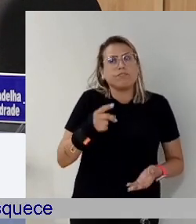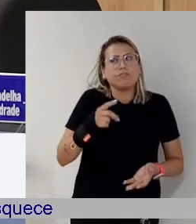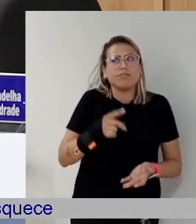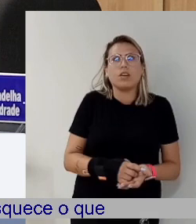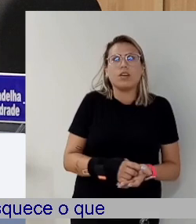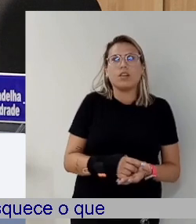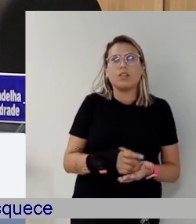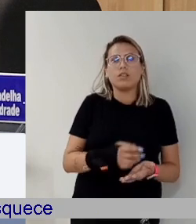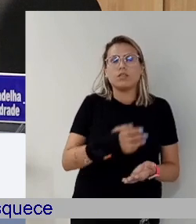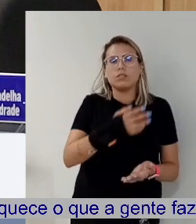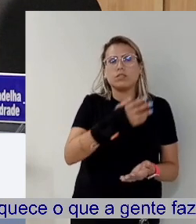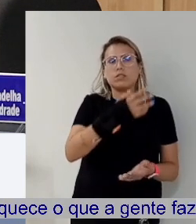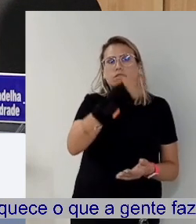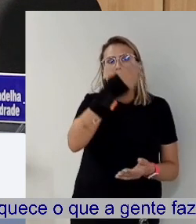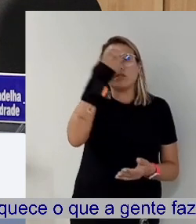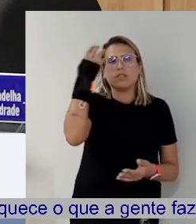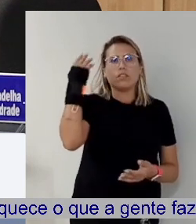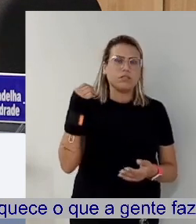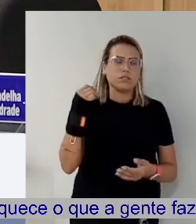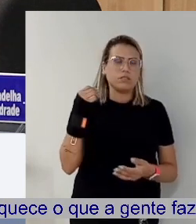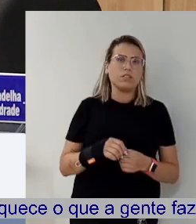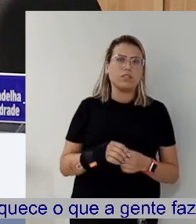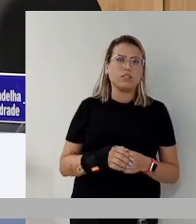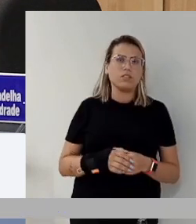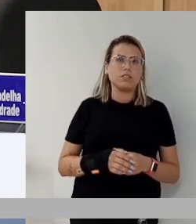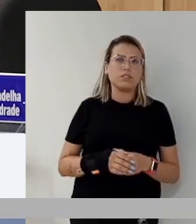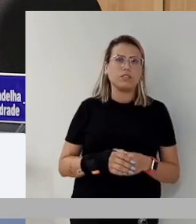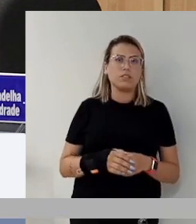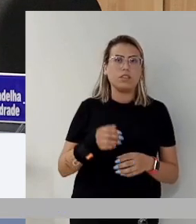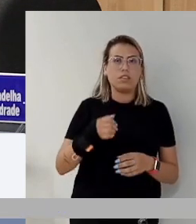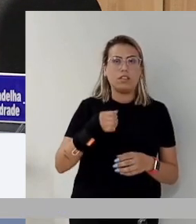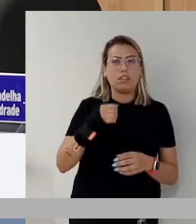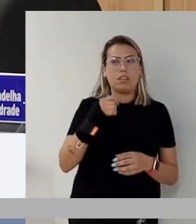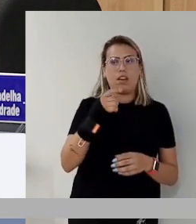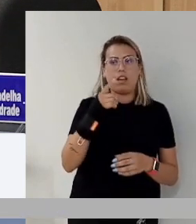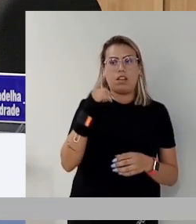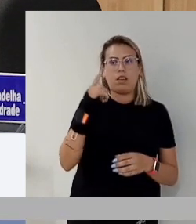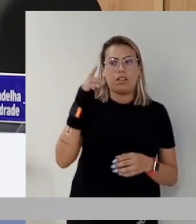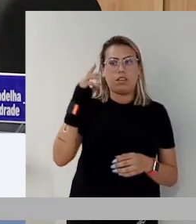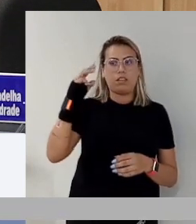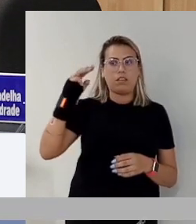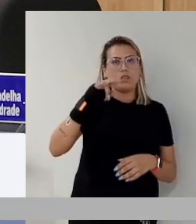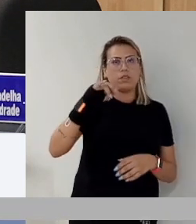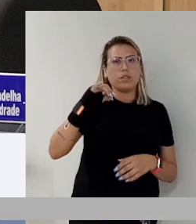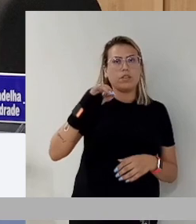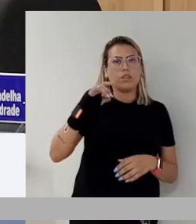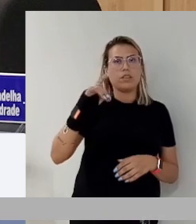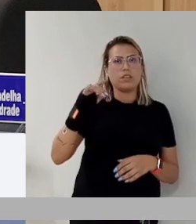Esquece o que a gente faz e a administração do prito